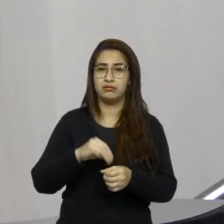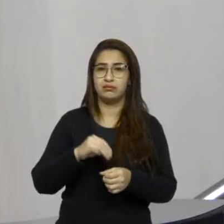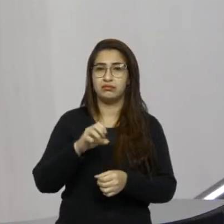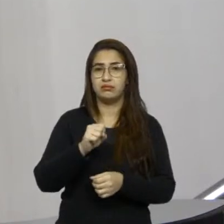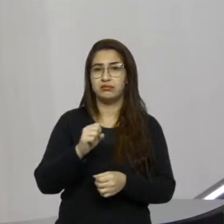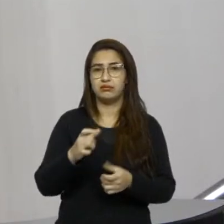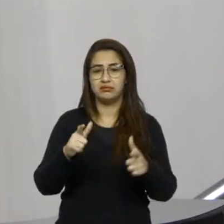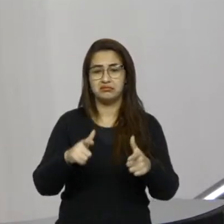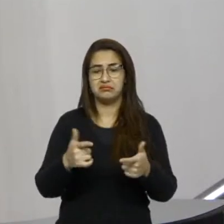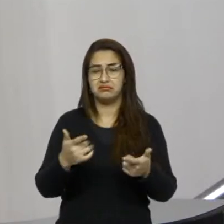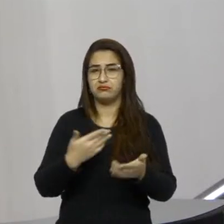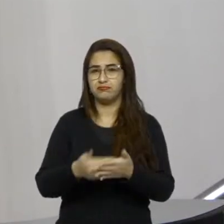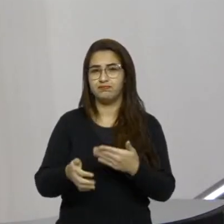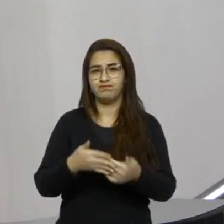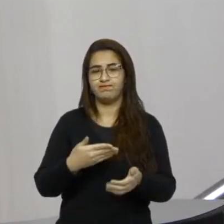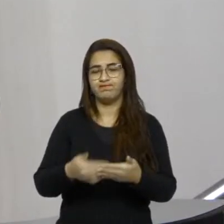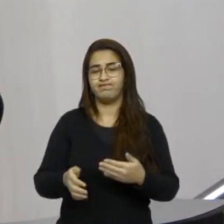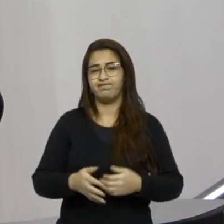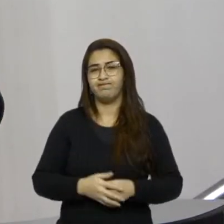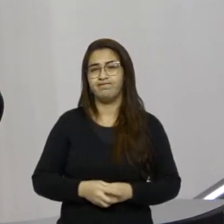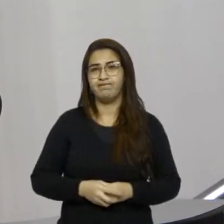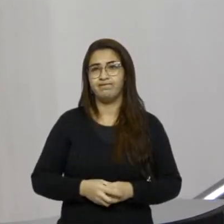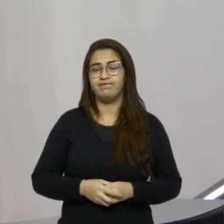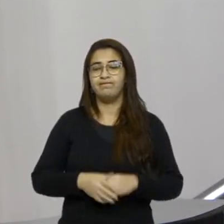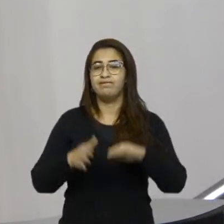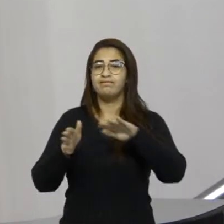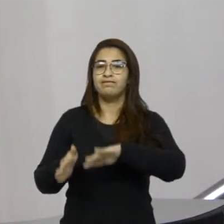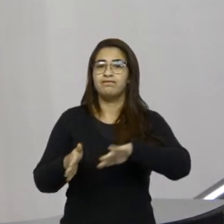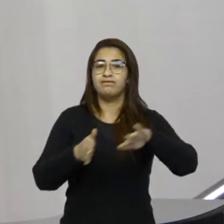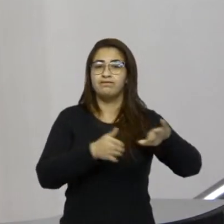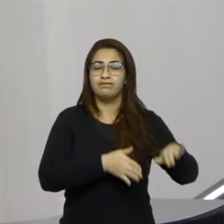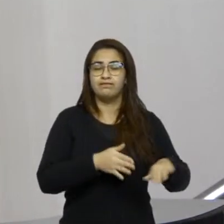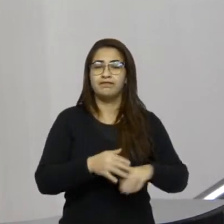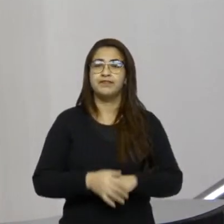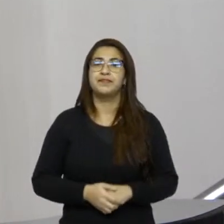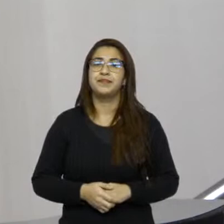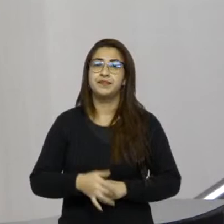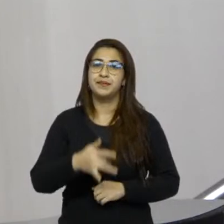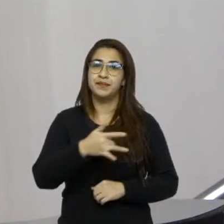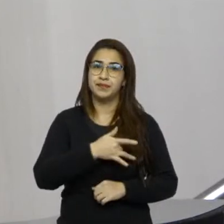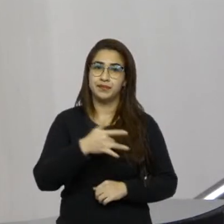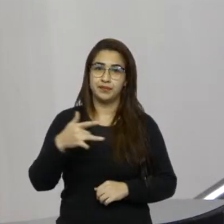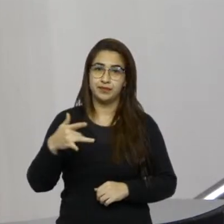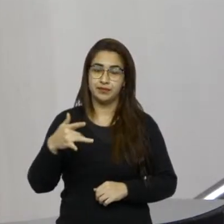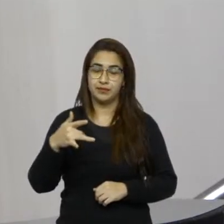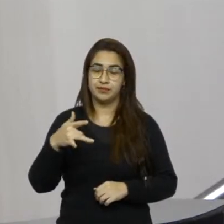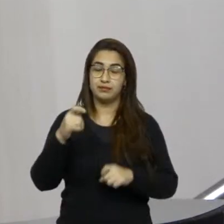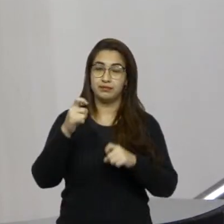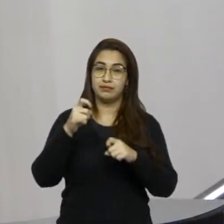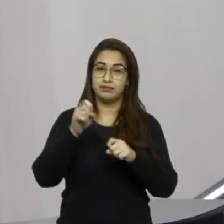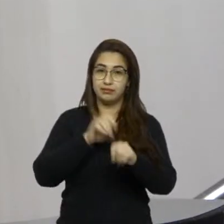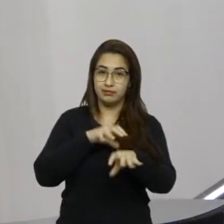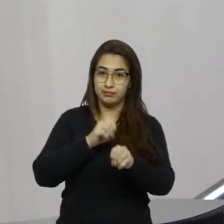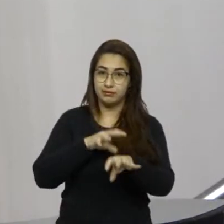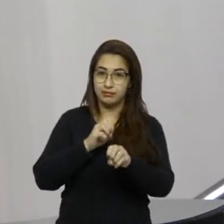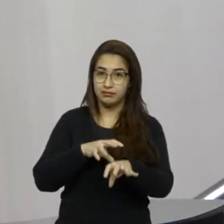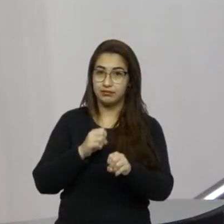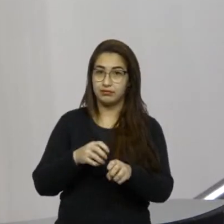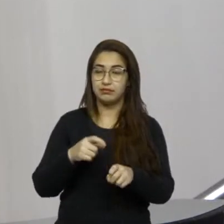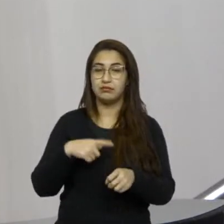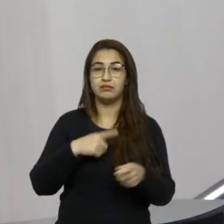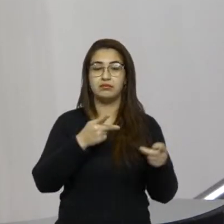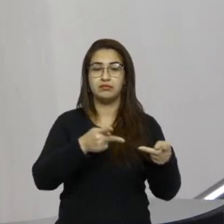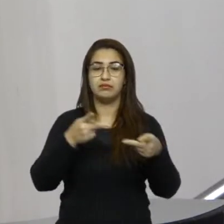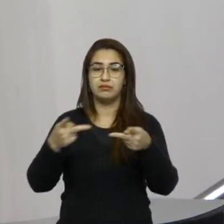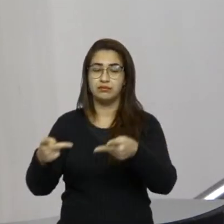nenhum. Como segundo assunto, agora educação, e continuo fazendo minhas andanças pelo estado, pela nossa região, visitando algumas escolas